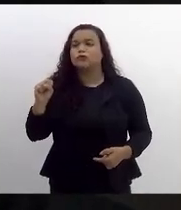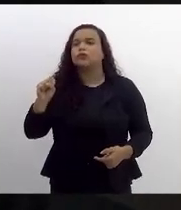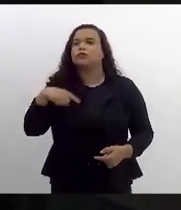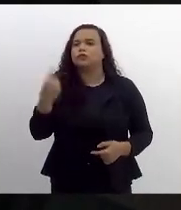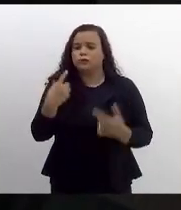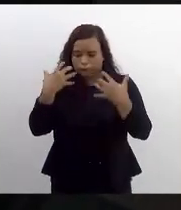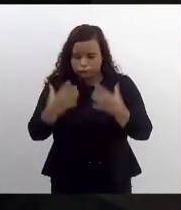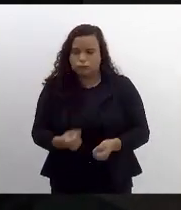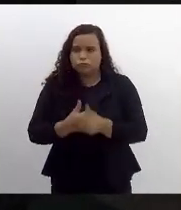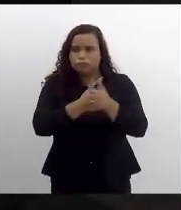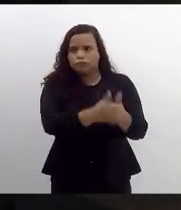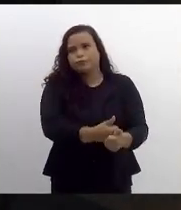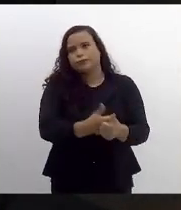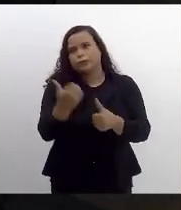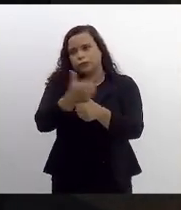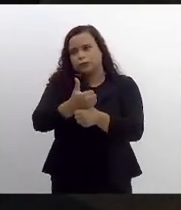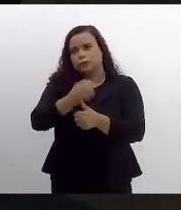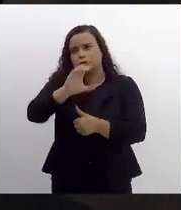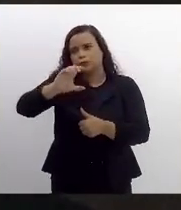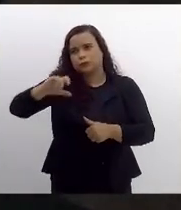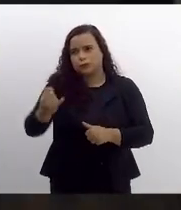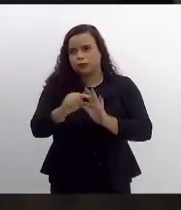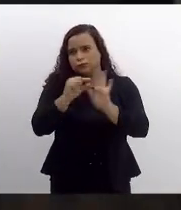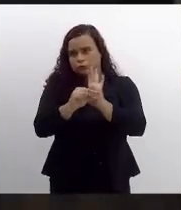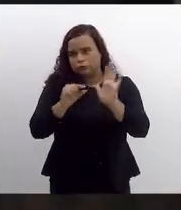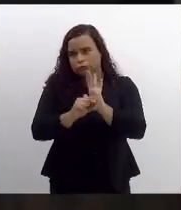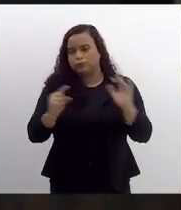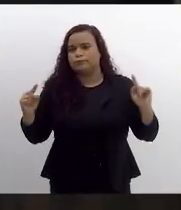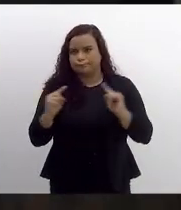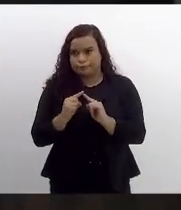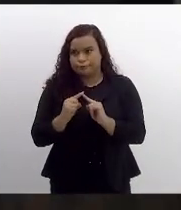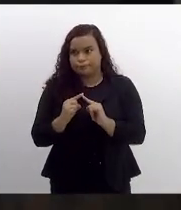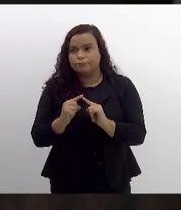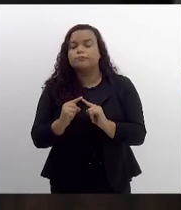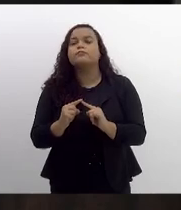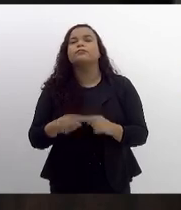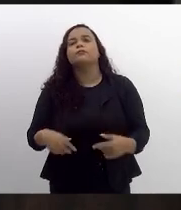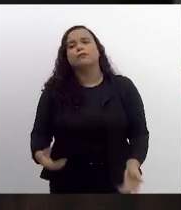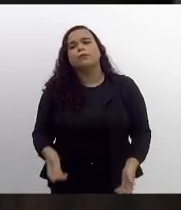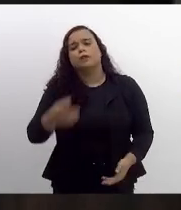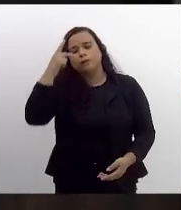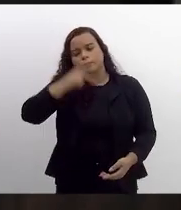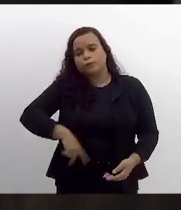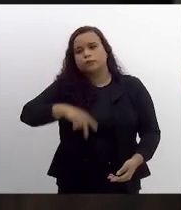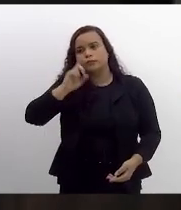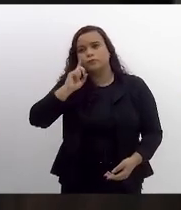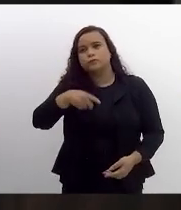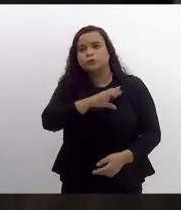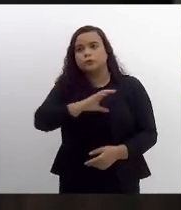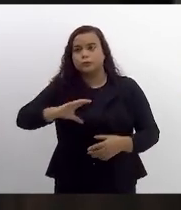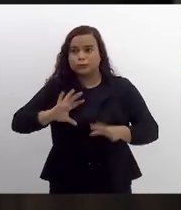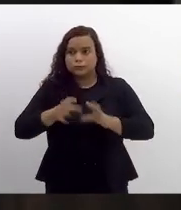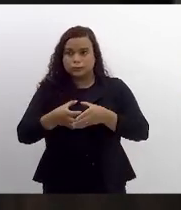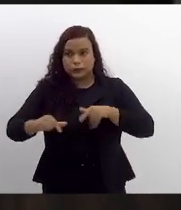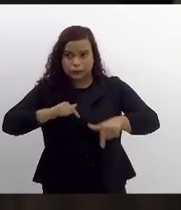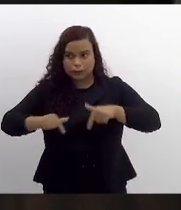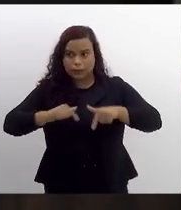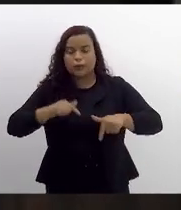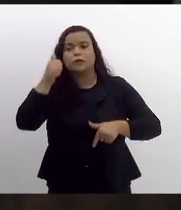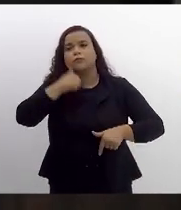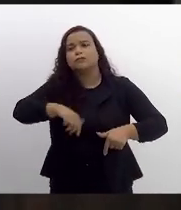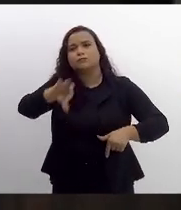nos termos do substitutivo da ccj pela comissão de trabalho de Marta